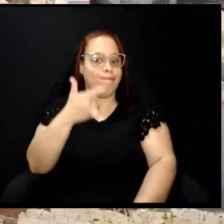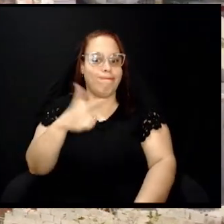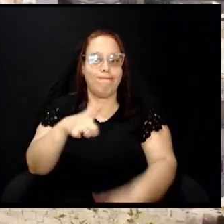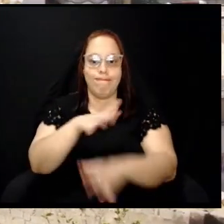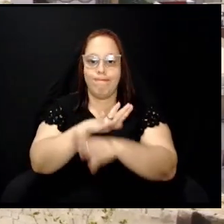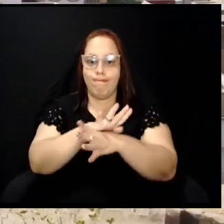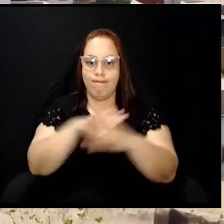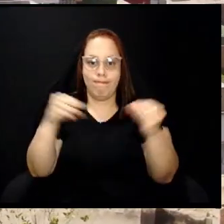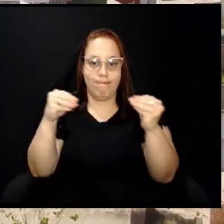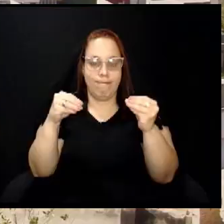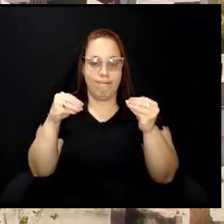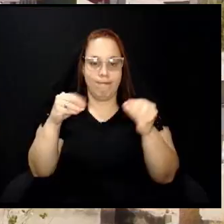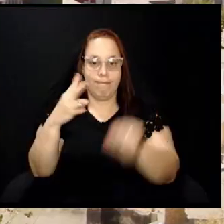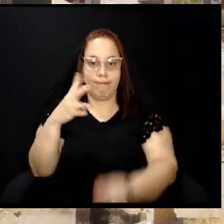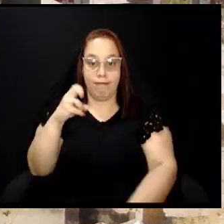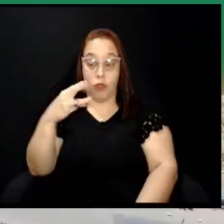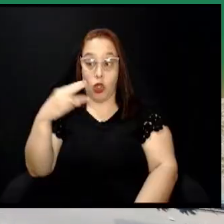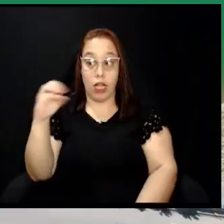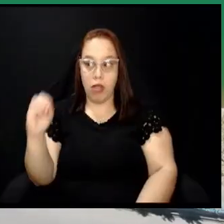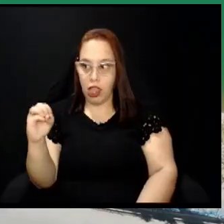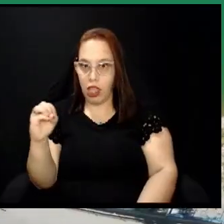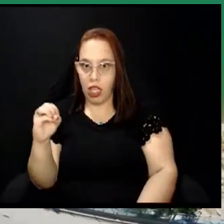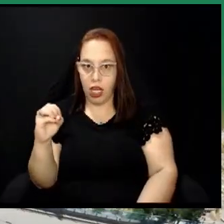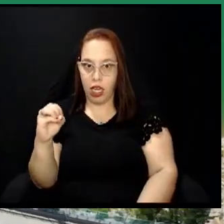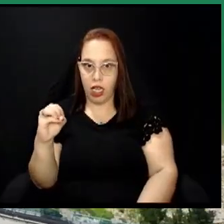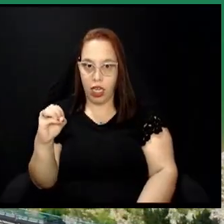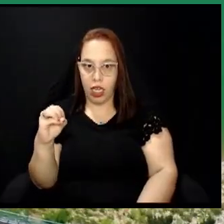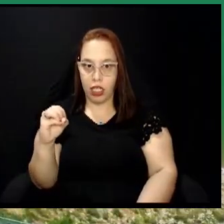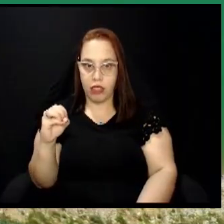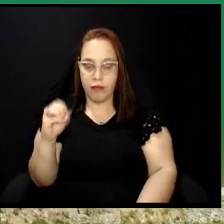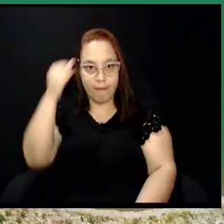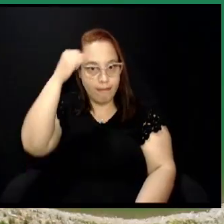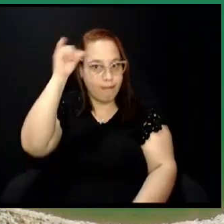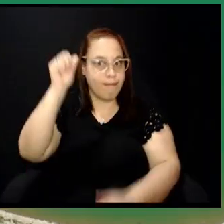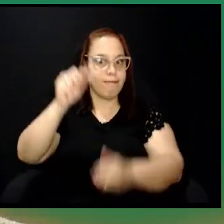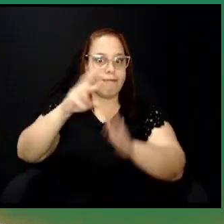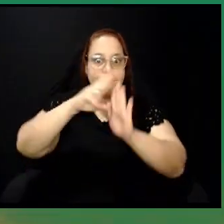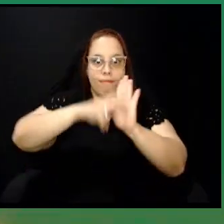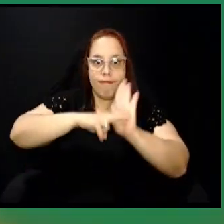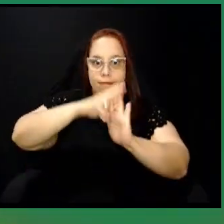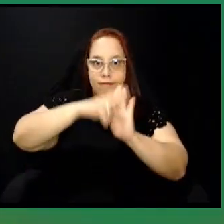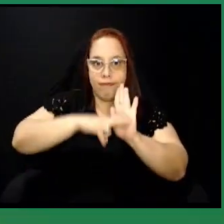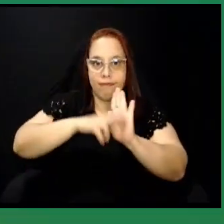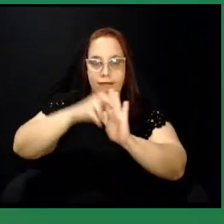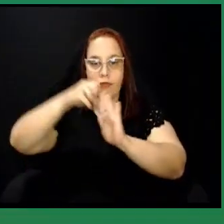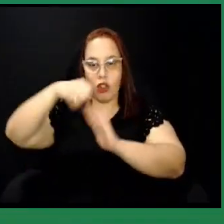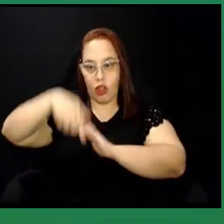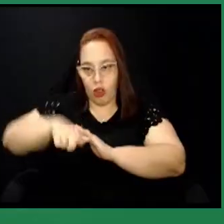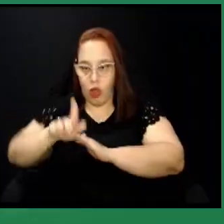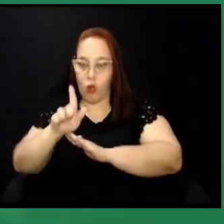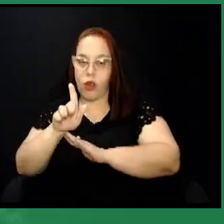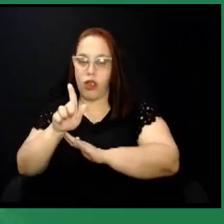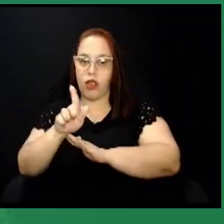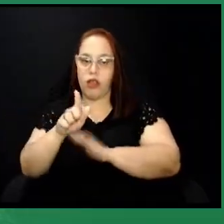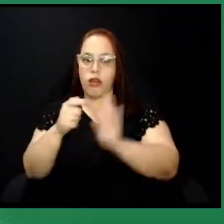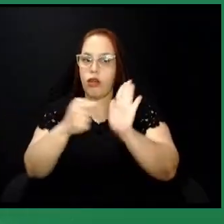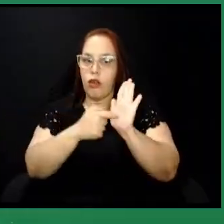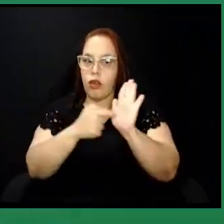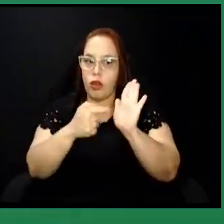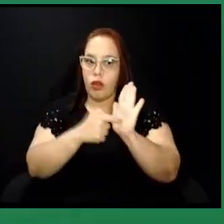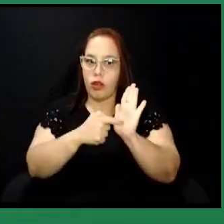sem água até 2030. A previsão feita em um relatório recente da ONG Mercy Corps aponta